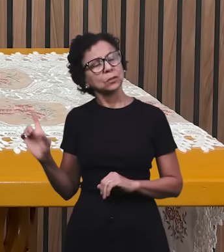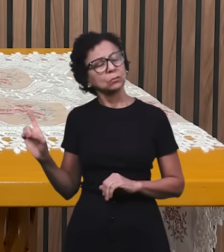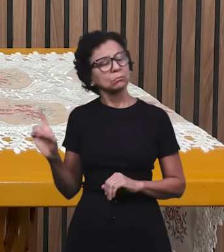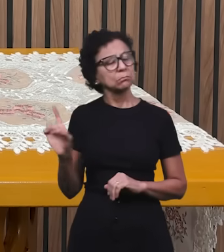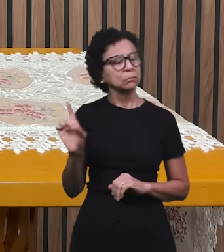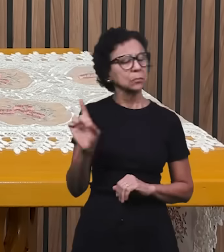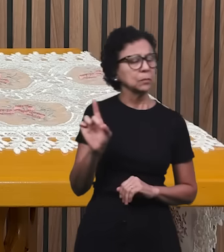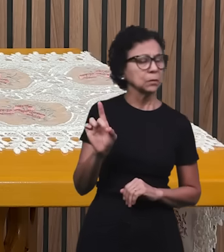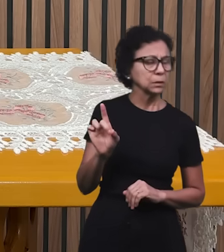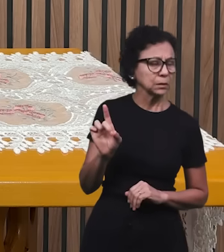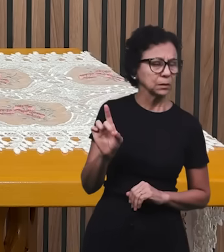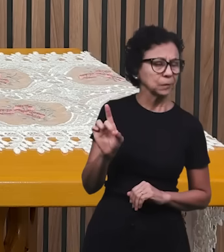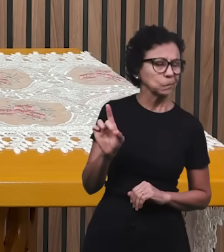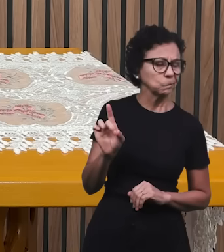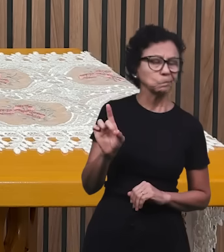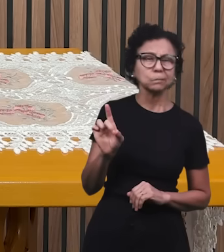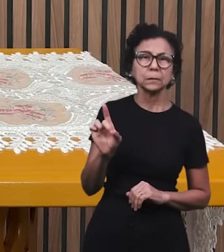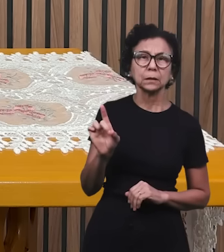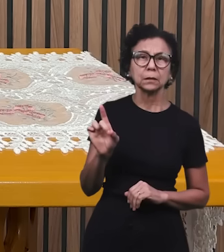homem,